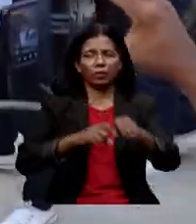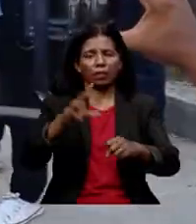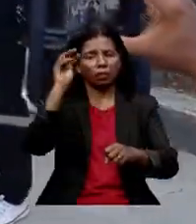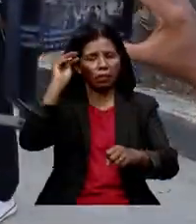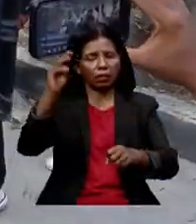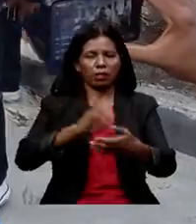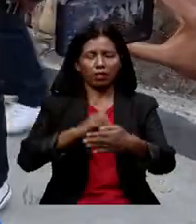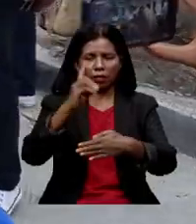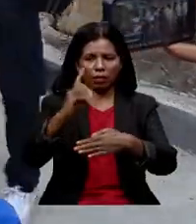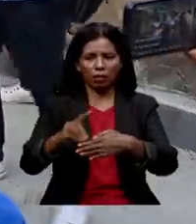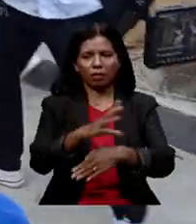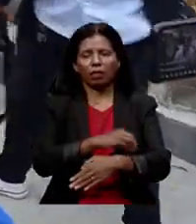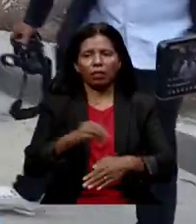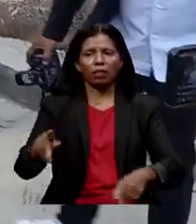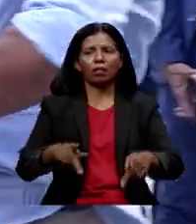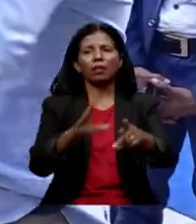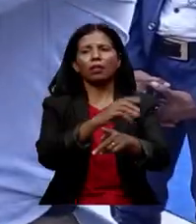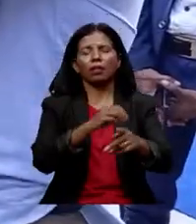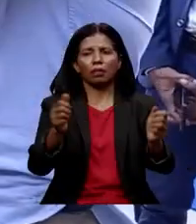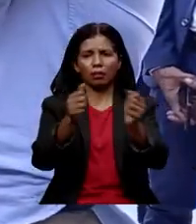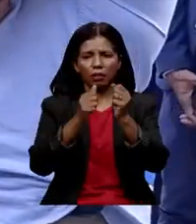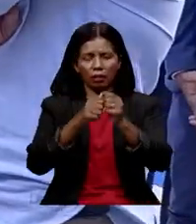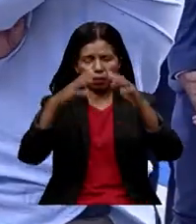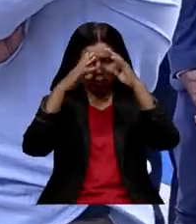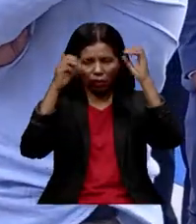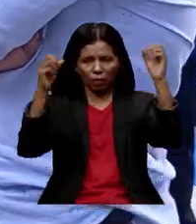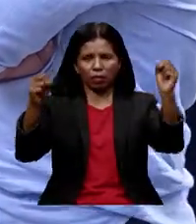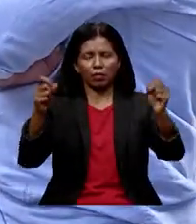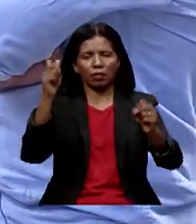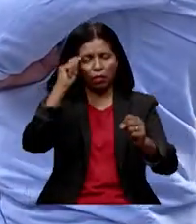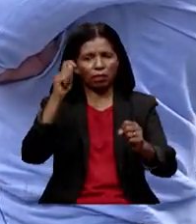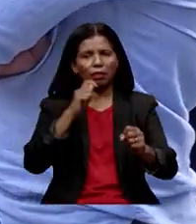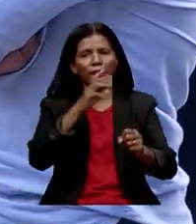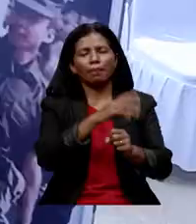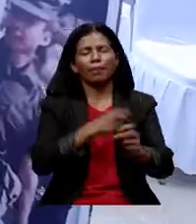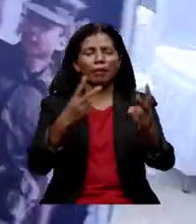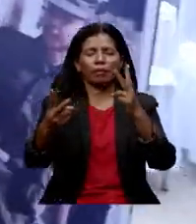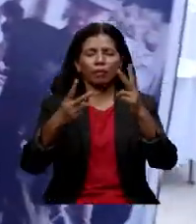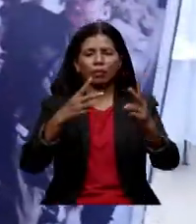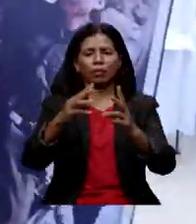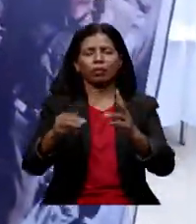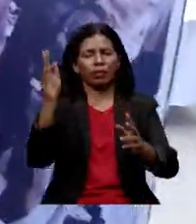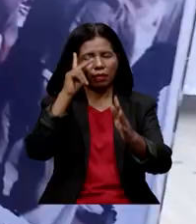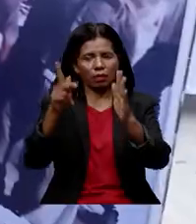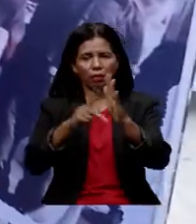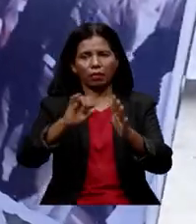ministro de desenvolvimento rural, no habitação comunitária, acompanha o ex-presidente da República, Taur Matanrua, visita a memória e fotografia